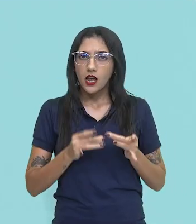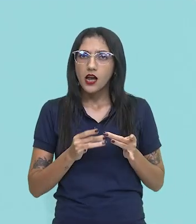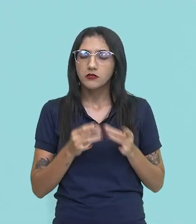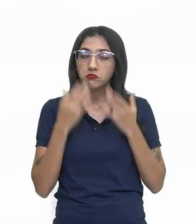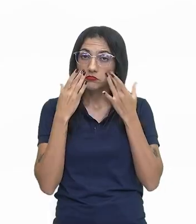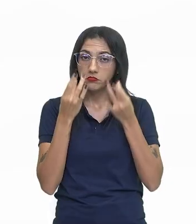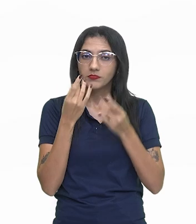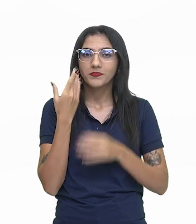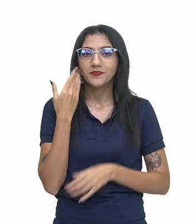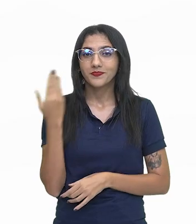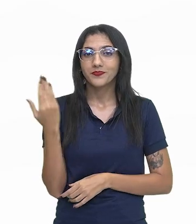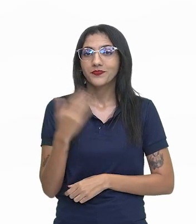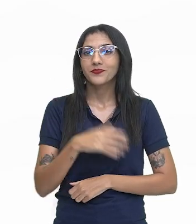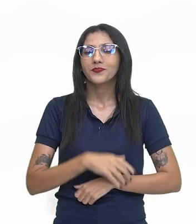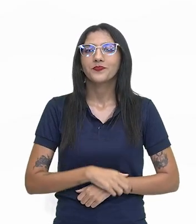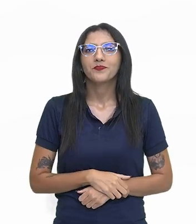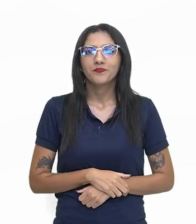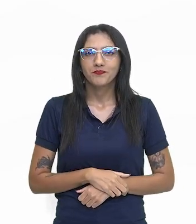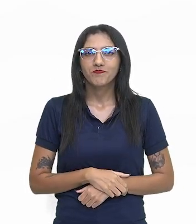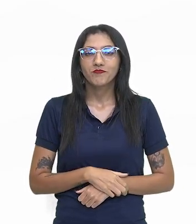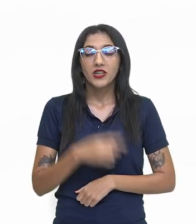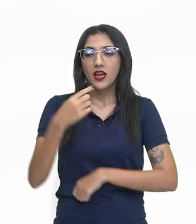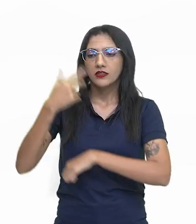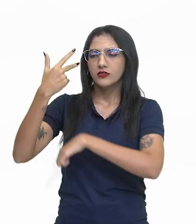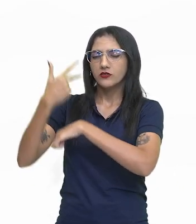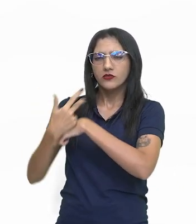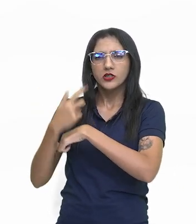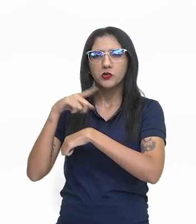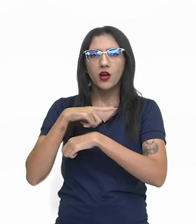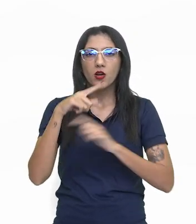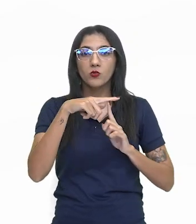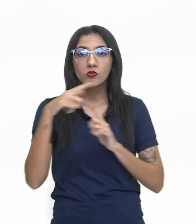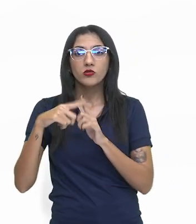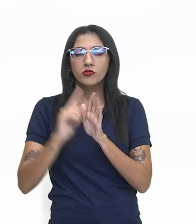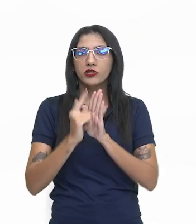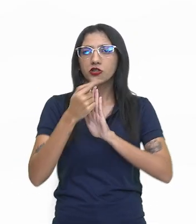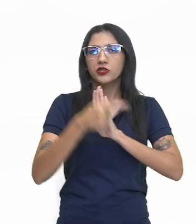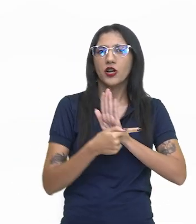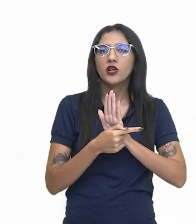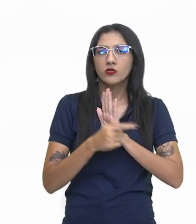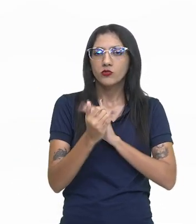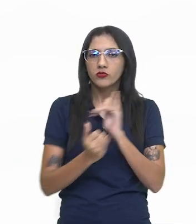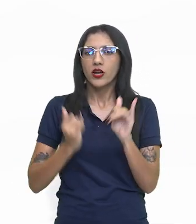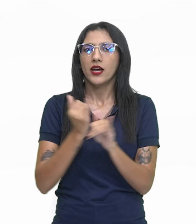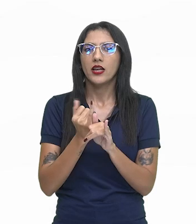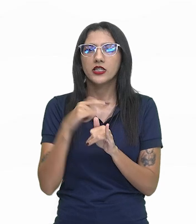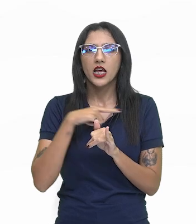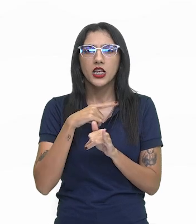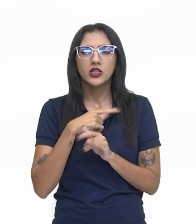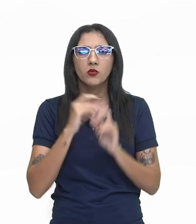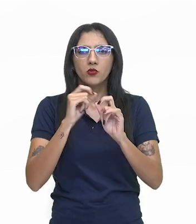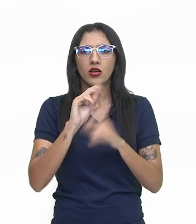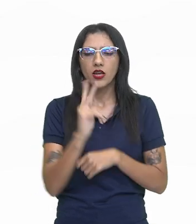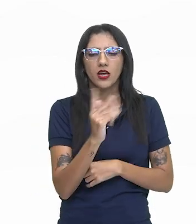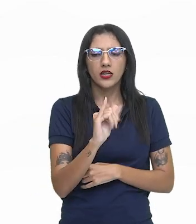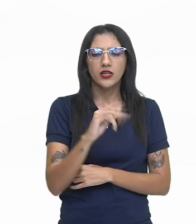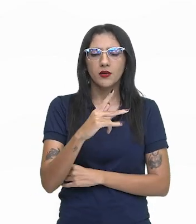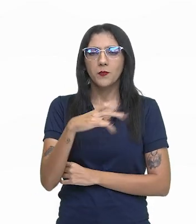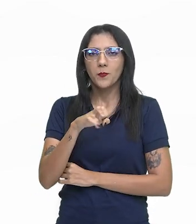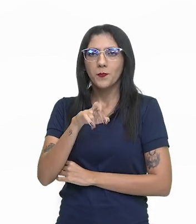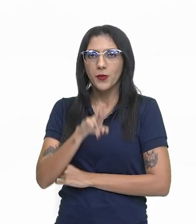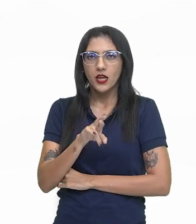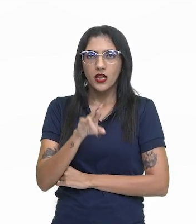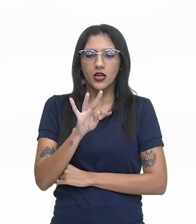acompanhem aí comigo. Vlog faz parte dos gêneros digitais e compõe-se em forma de